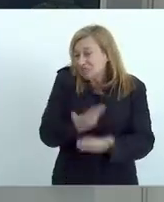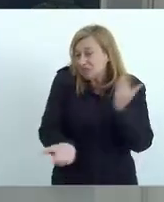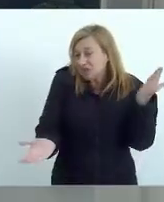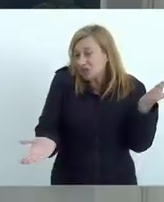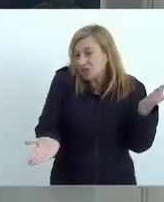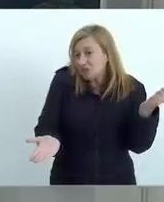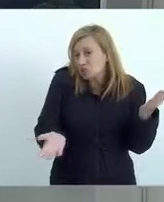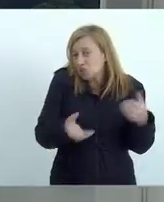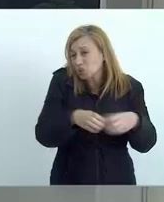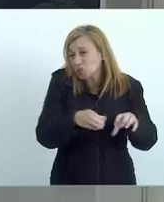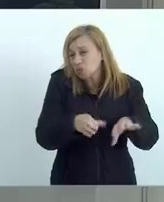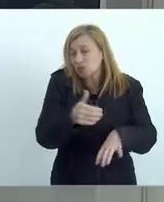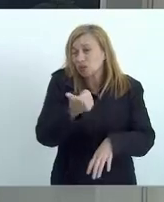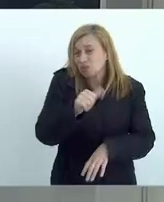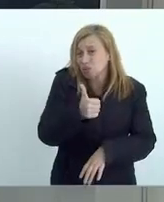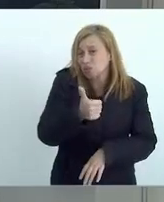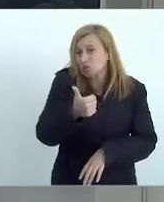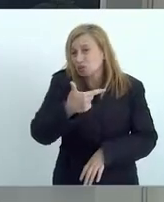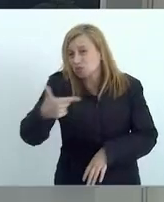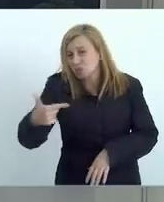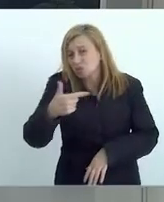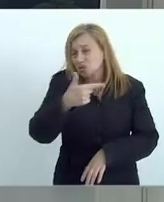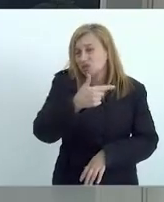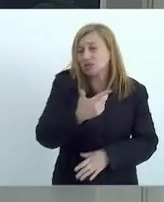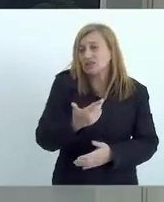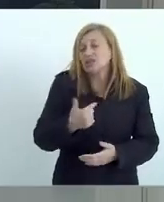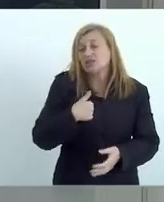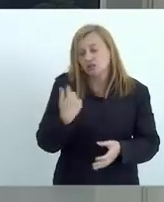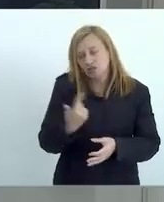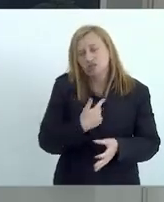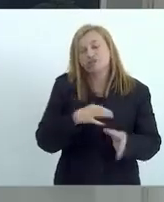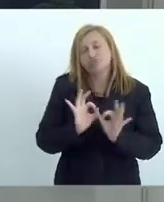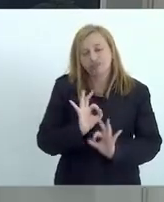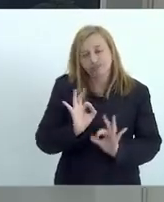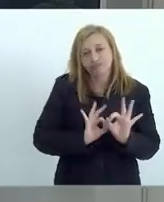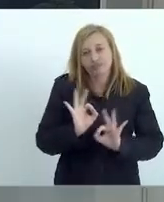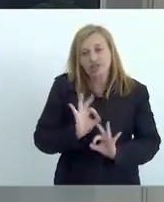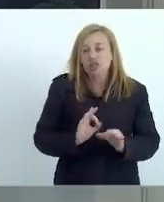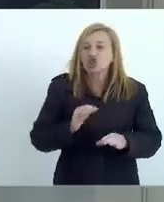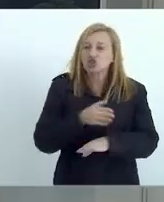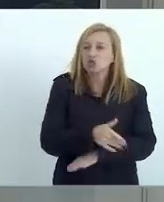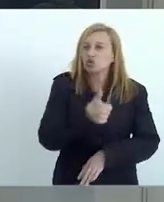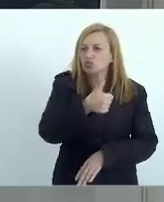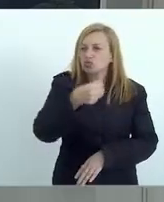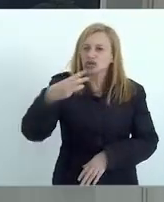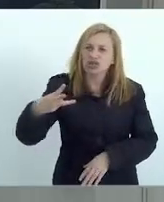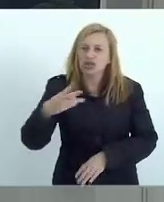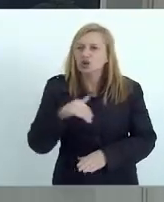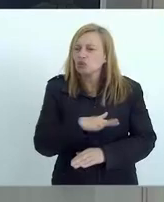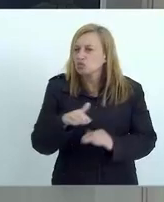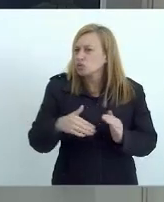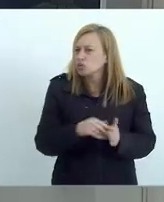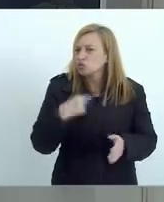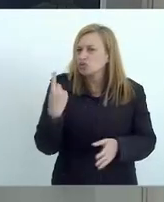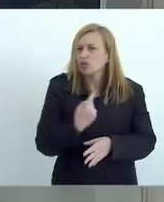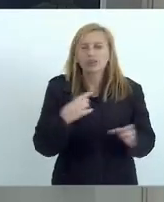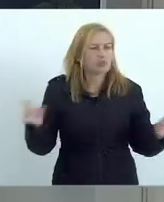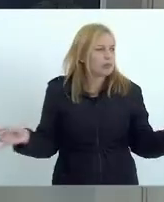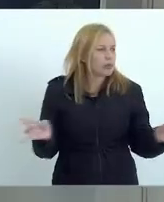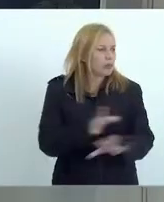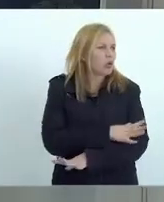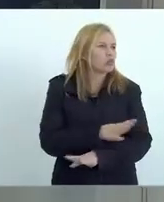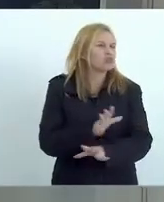longo desses 2011/2012 mas vieram se preparando e chegou em 2013 como todos nós estávamos